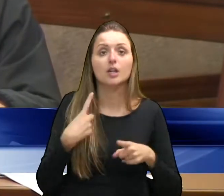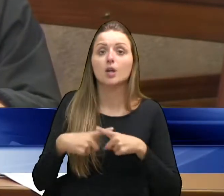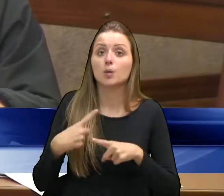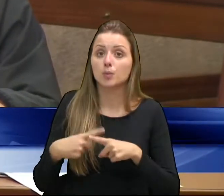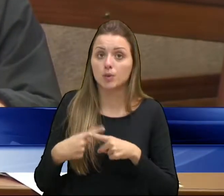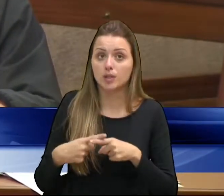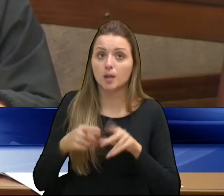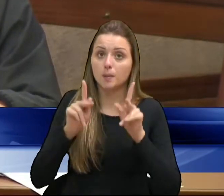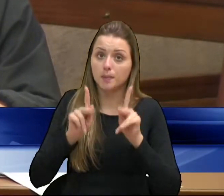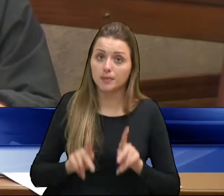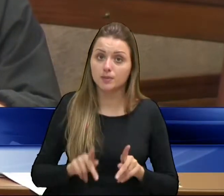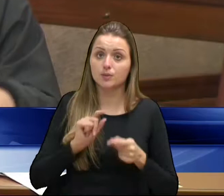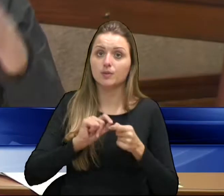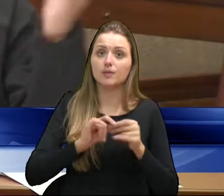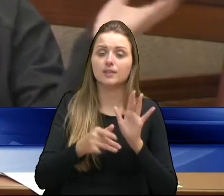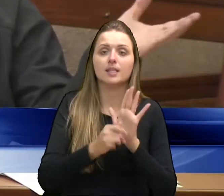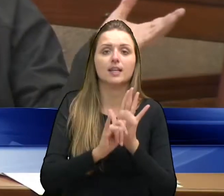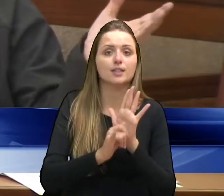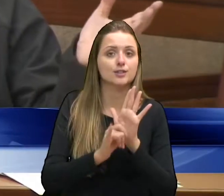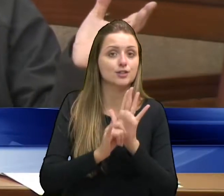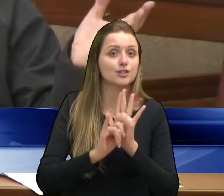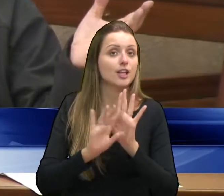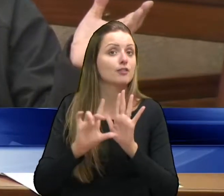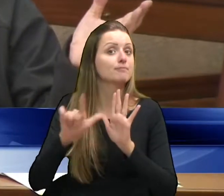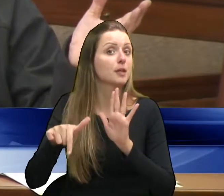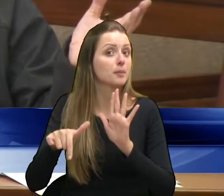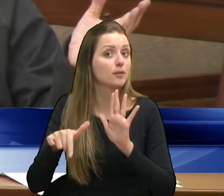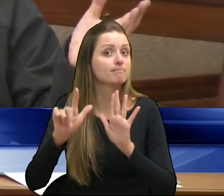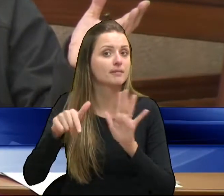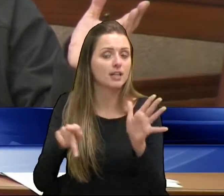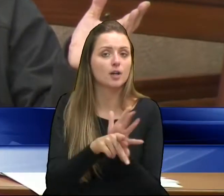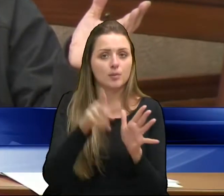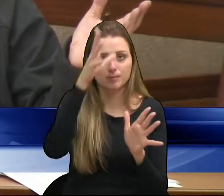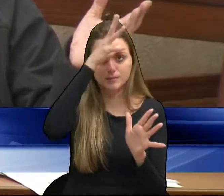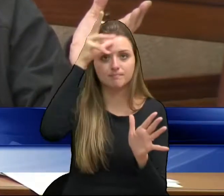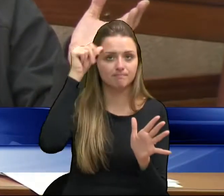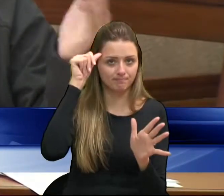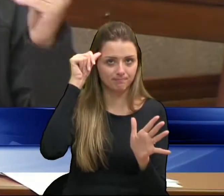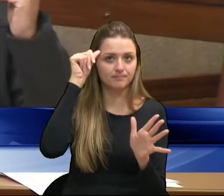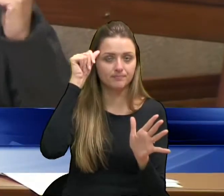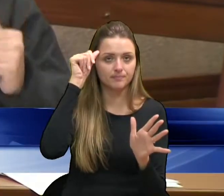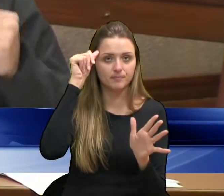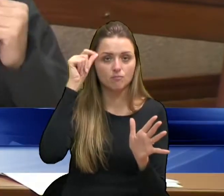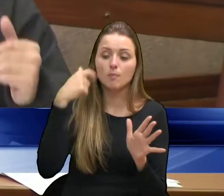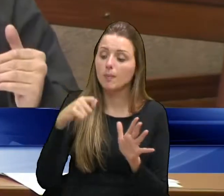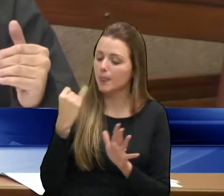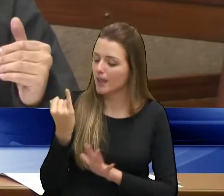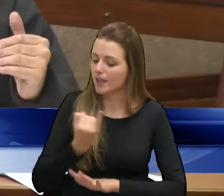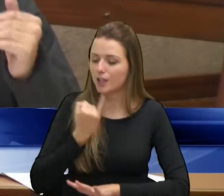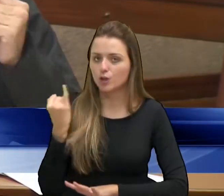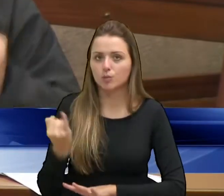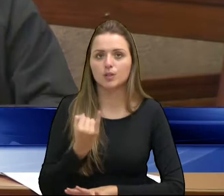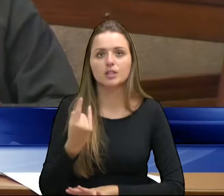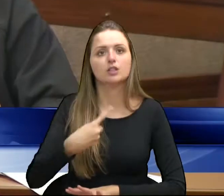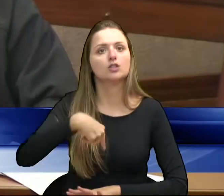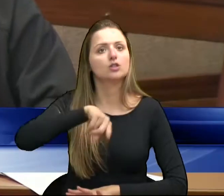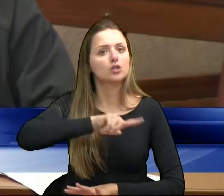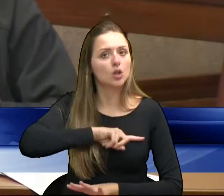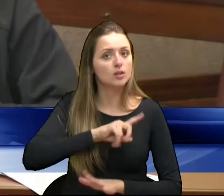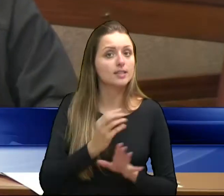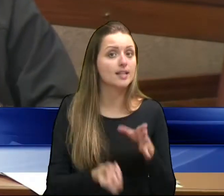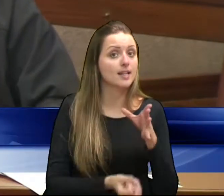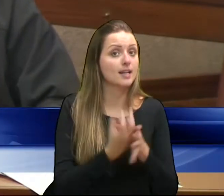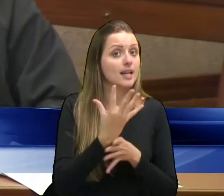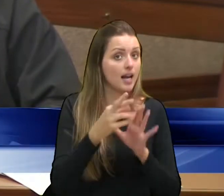fazer o edital depois é o Poder Executivo, né? Então acho que é fundamental fixar as regras, tem